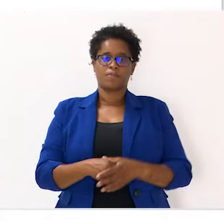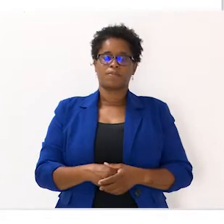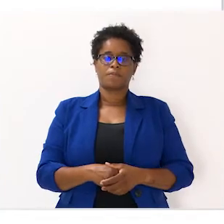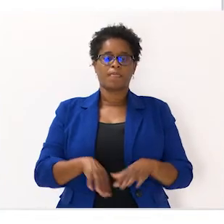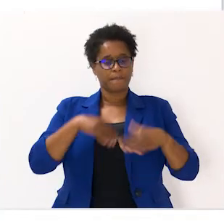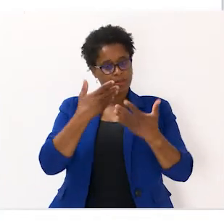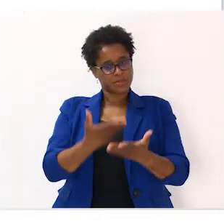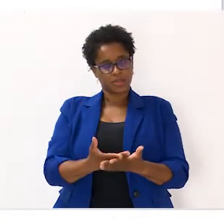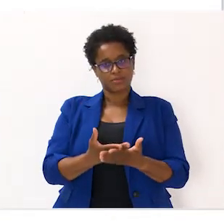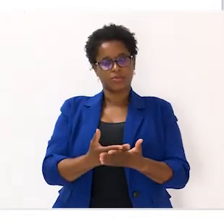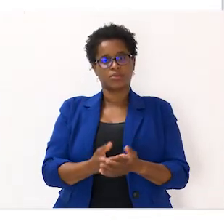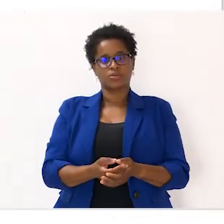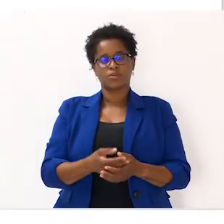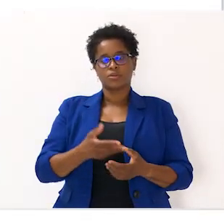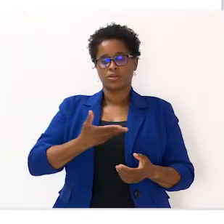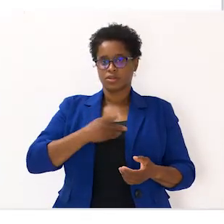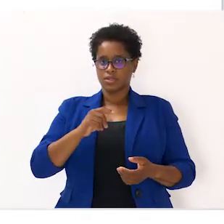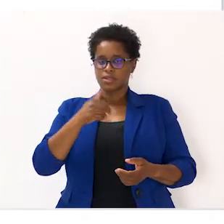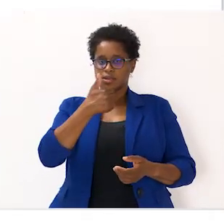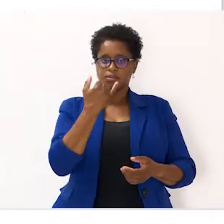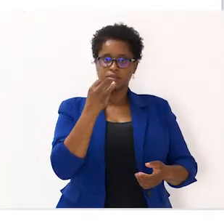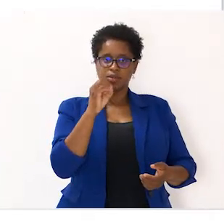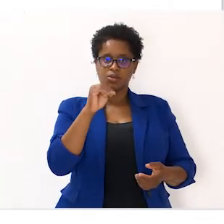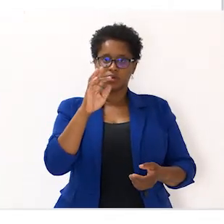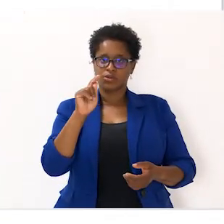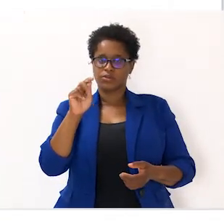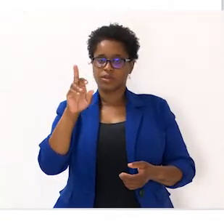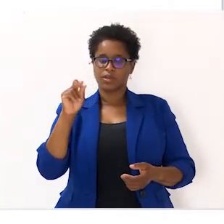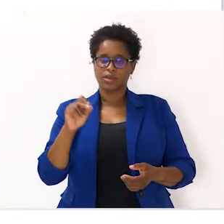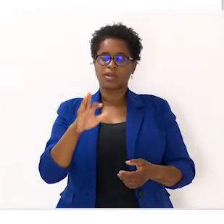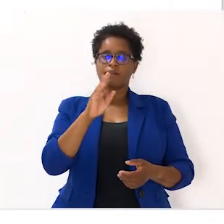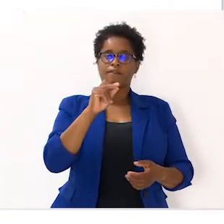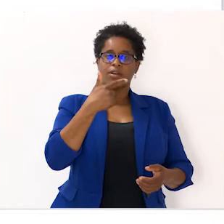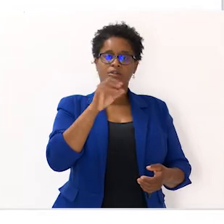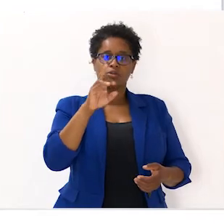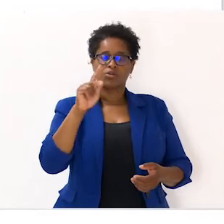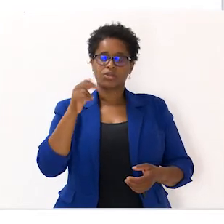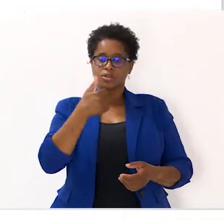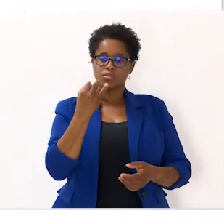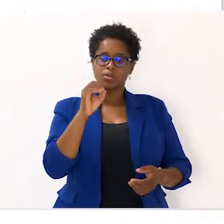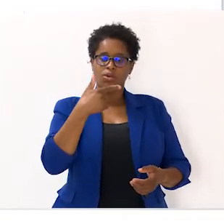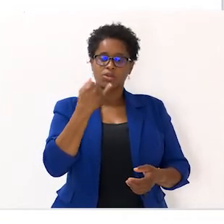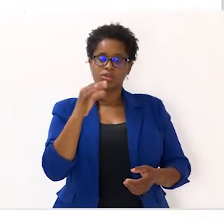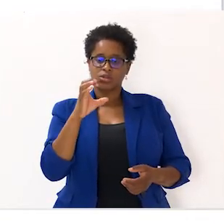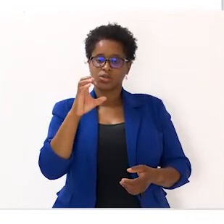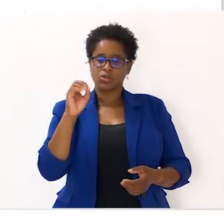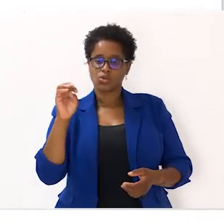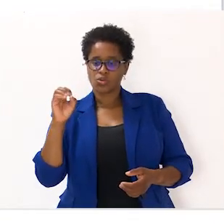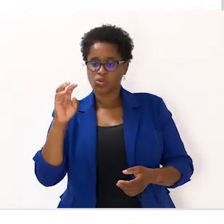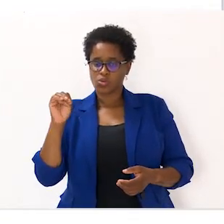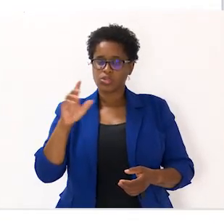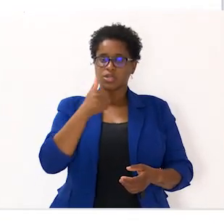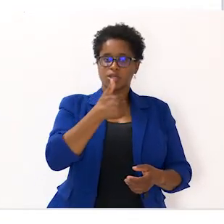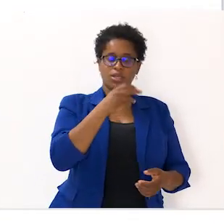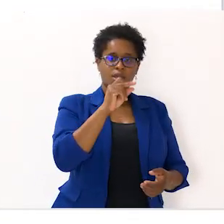Apresente os conceitos de biosfera, fatores bióticos e abióticos. 2.